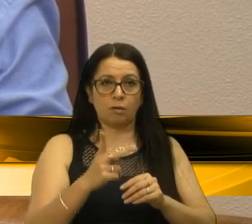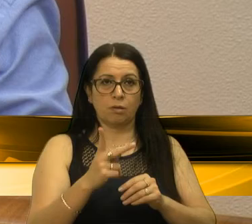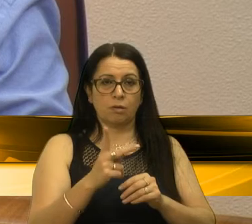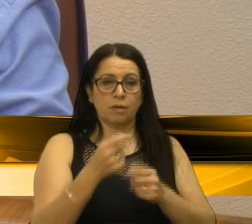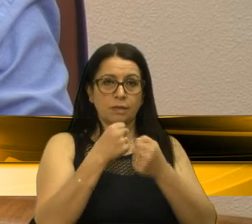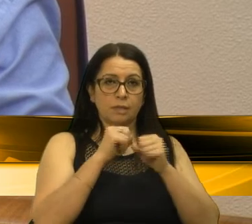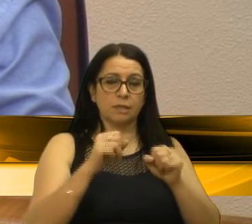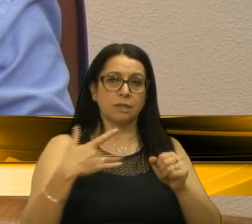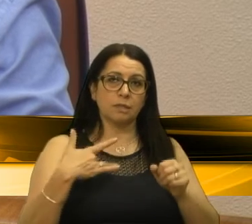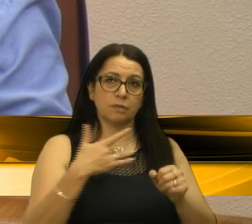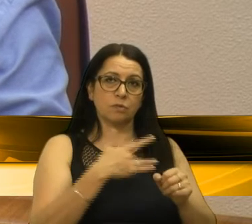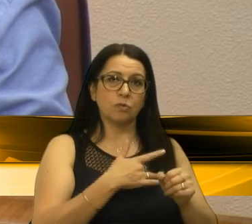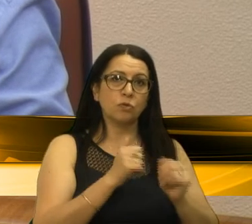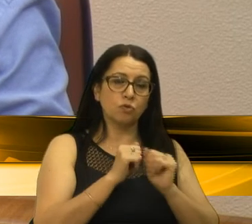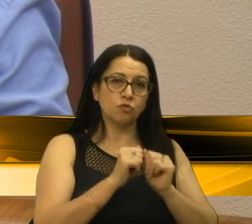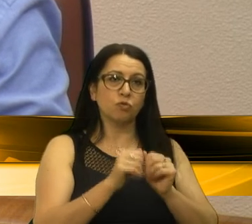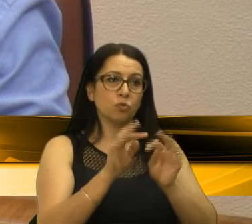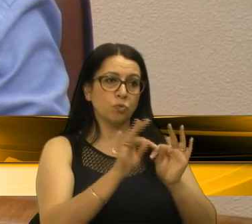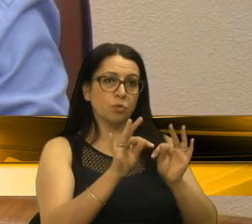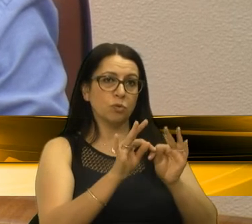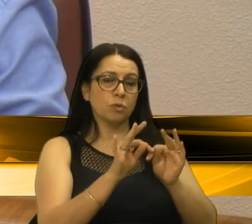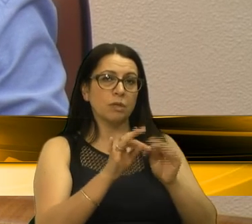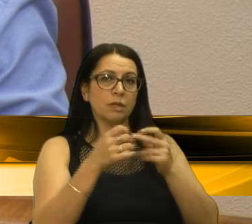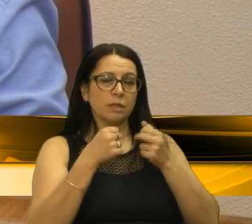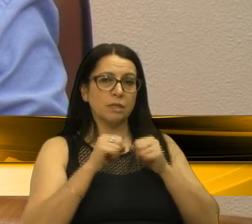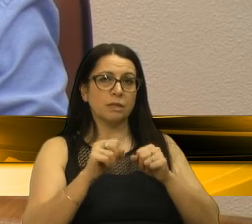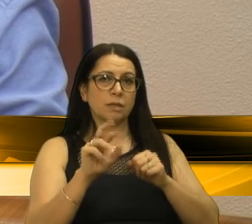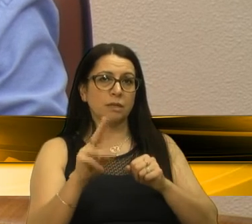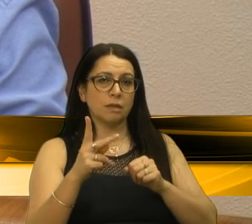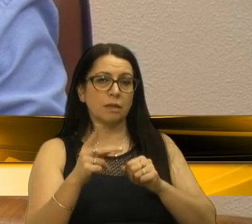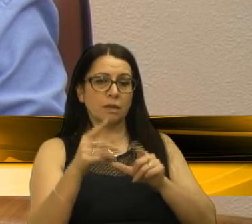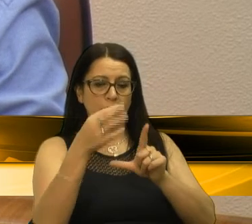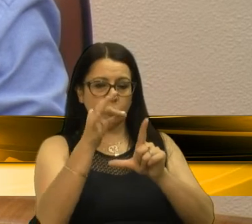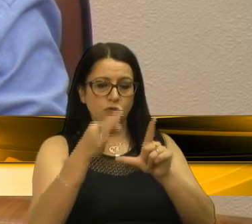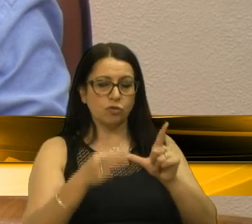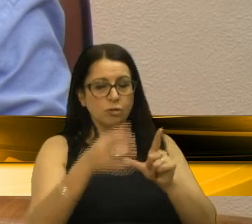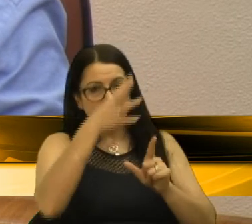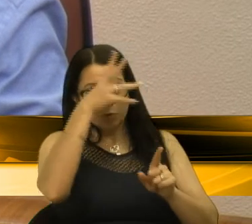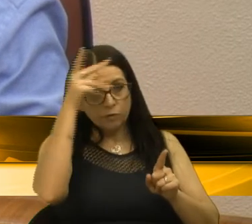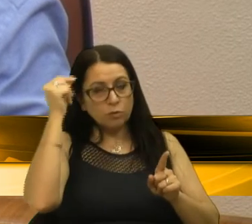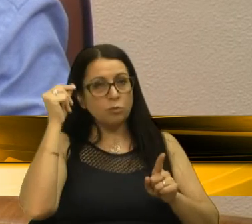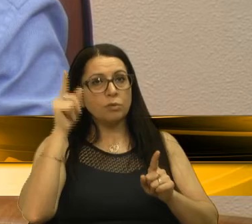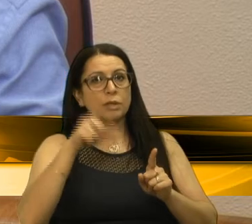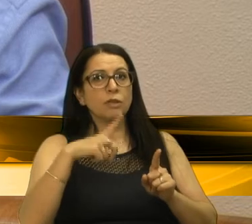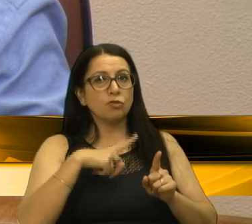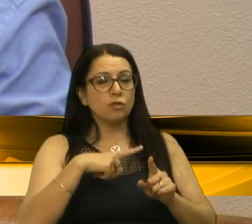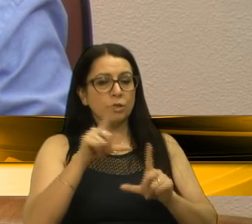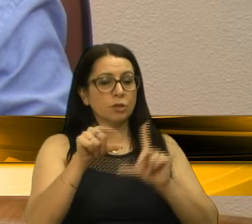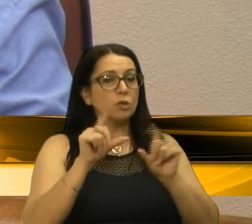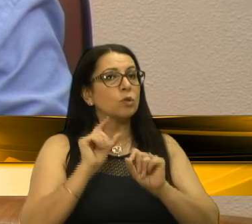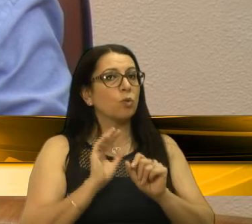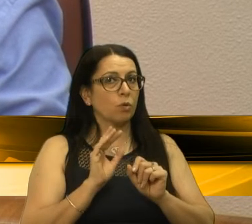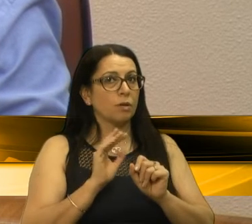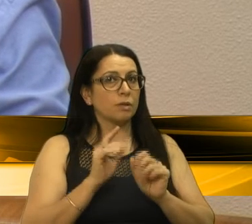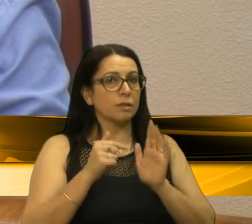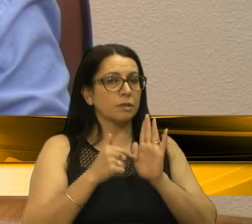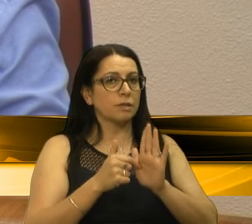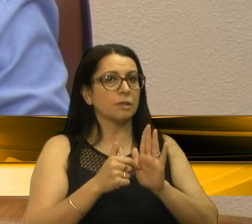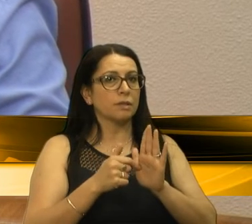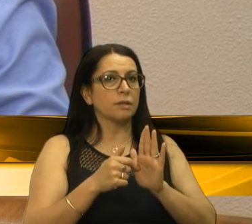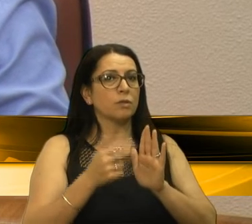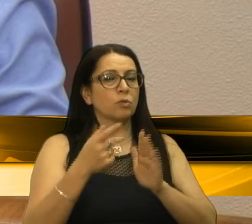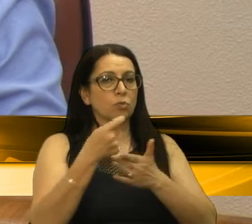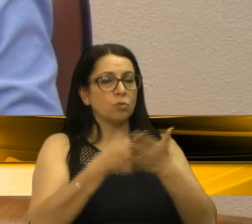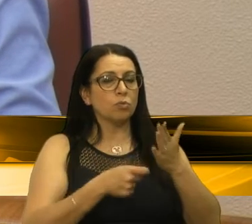Secretaria da Saúde, junto com os técnicos da Secretaria de Recursos Humanos e Logística da Prefeitura, que tinham critérios de antiguidade no